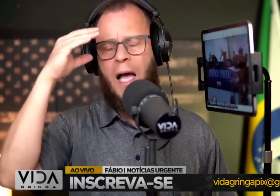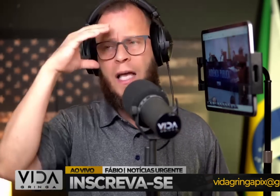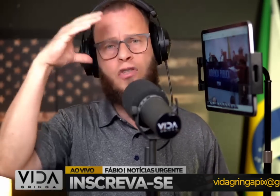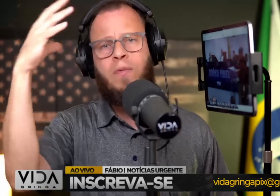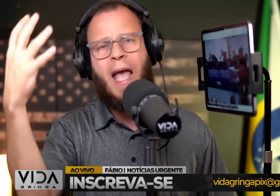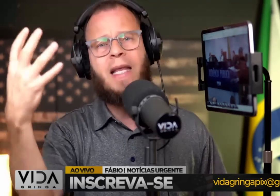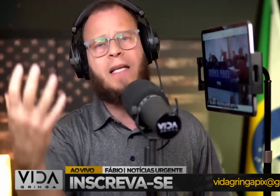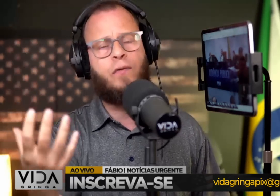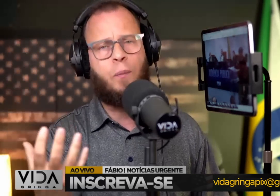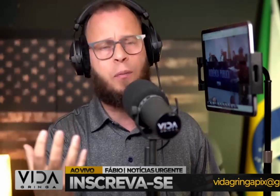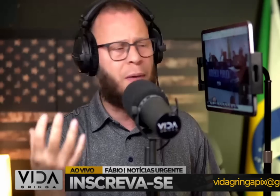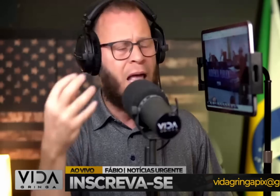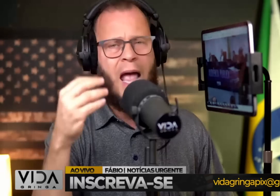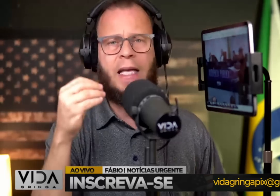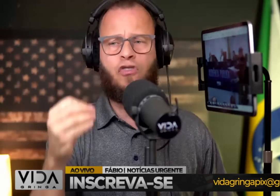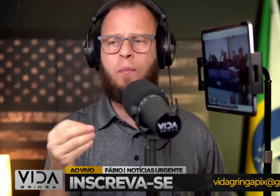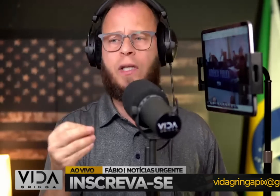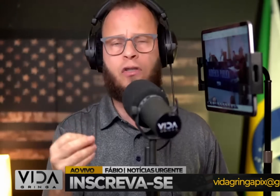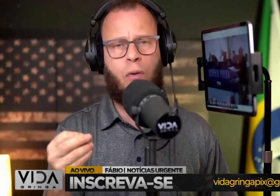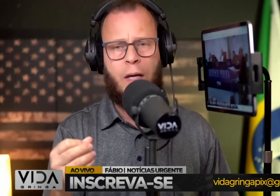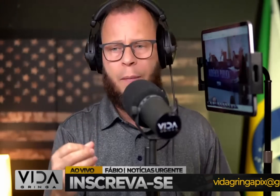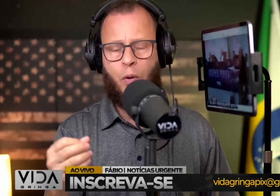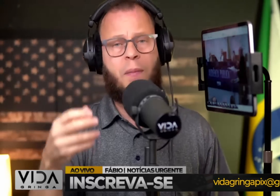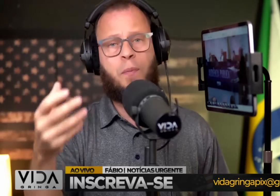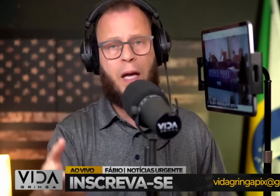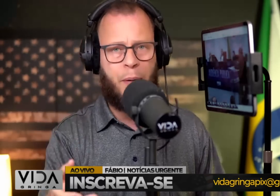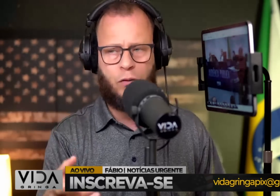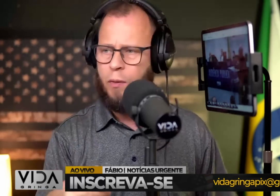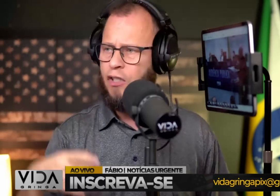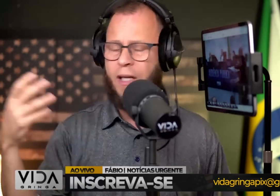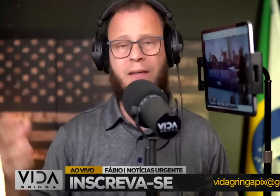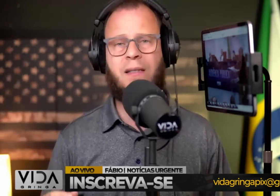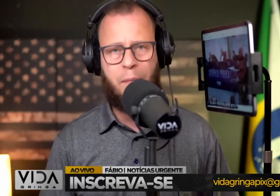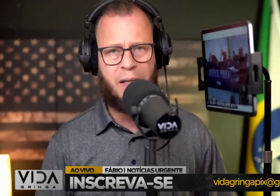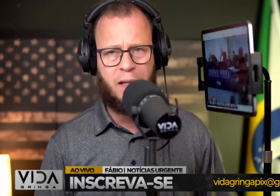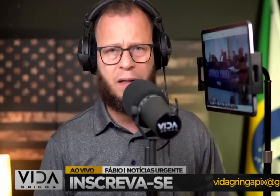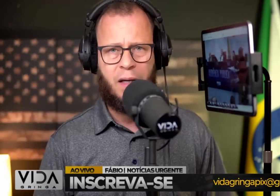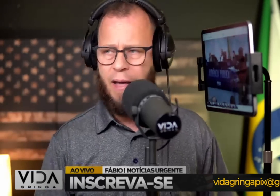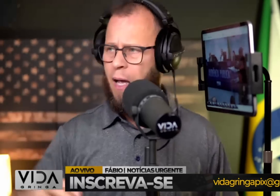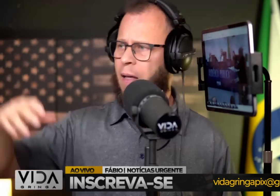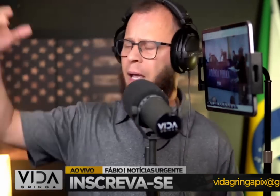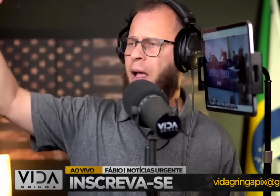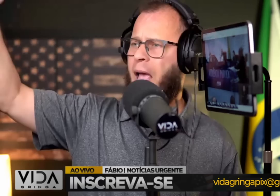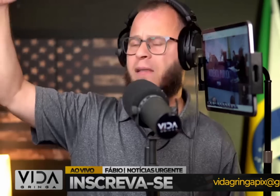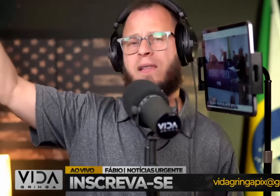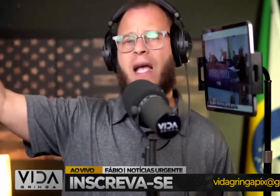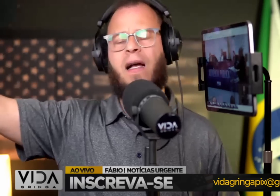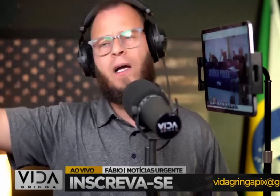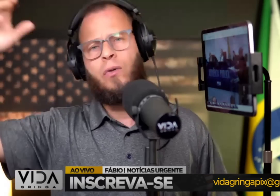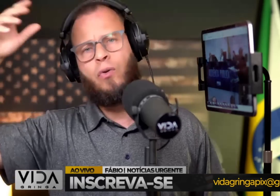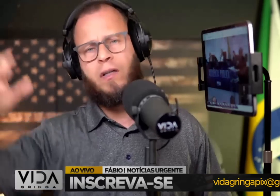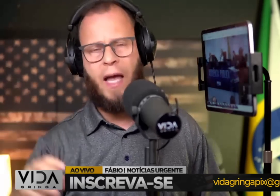eles não querem resolver o problema é aquele tipo de questão problemas Perpétuo que a esquerda sempre cria né é